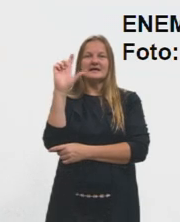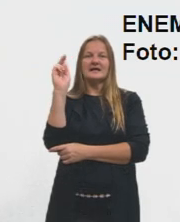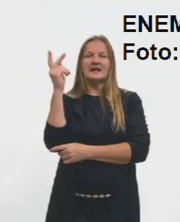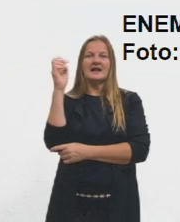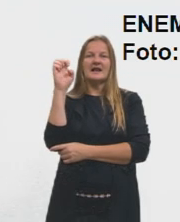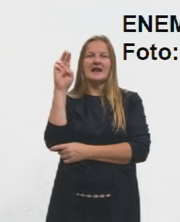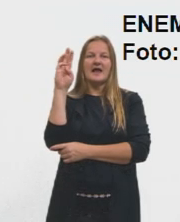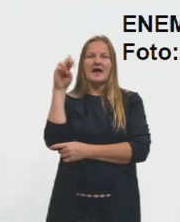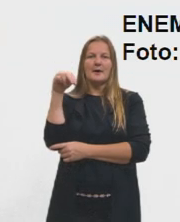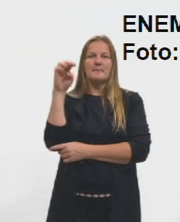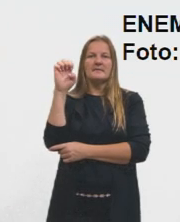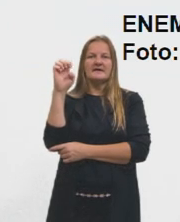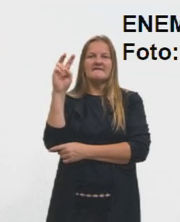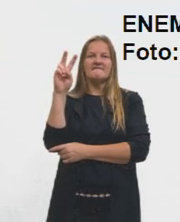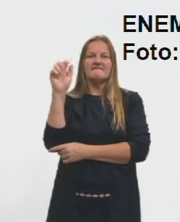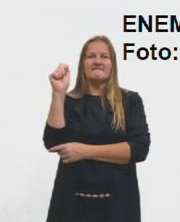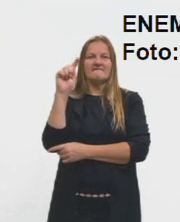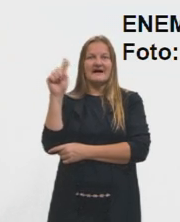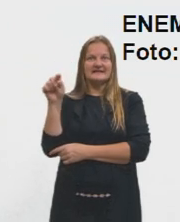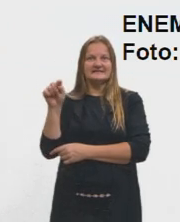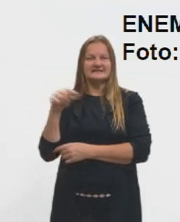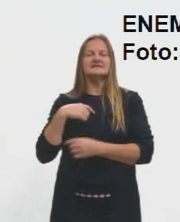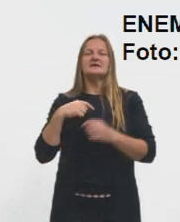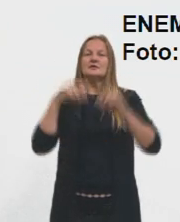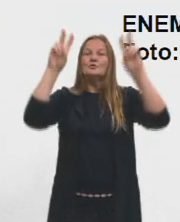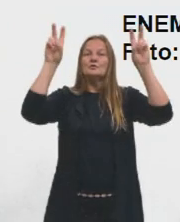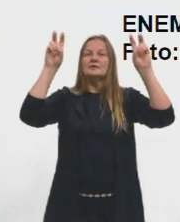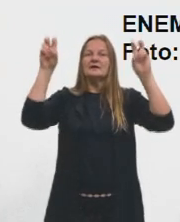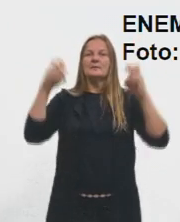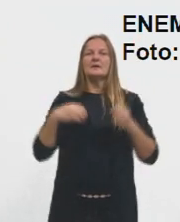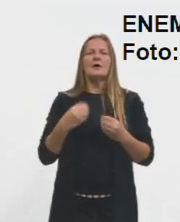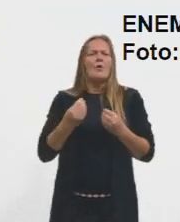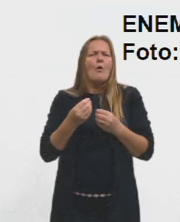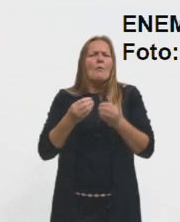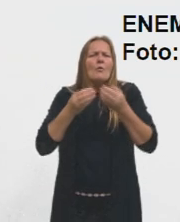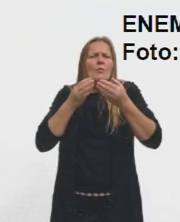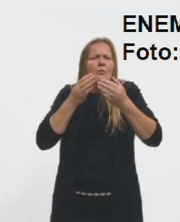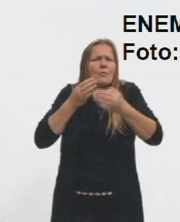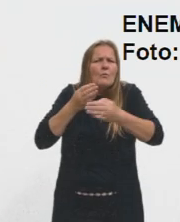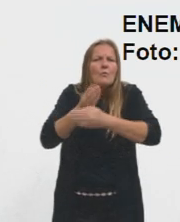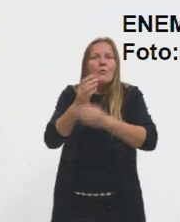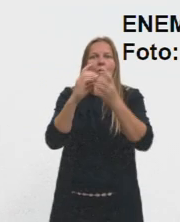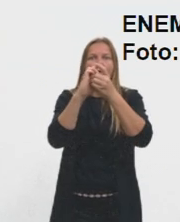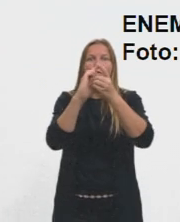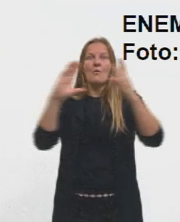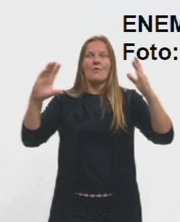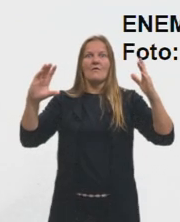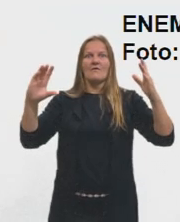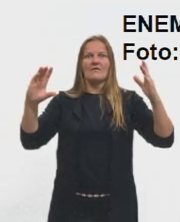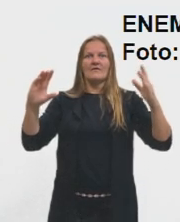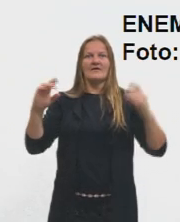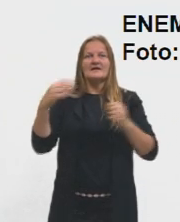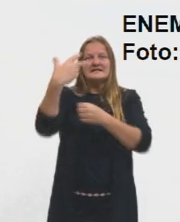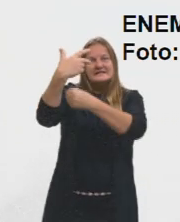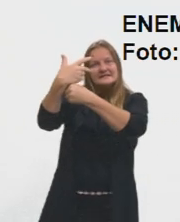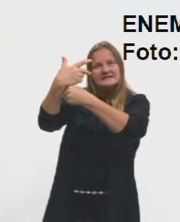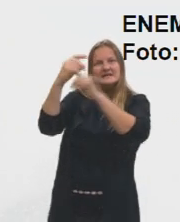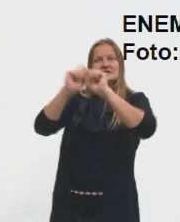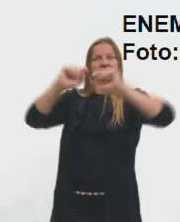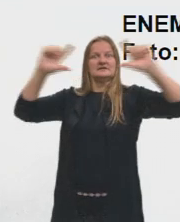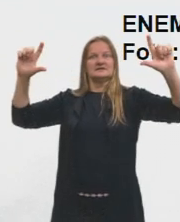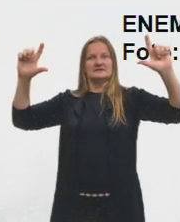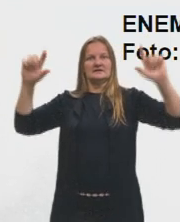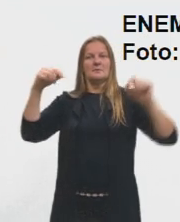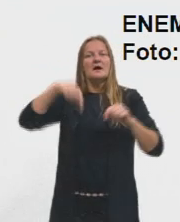dessa redação do ENEM desse ano era democratização do acesso ao cinema no Brasil é o que eu sei